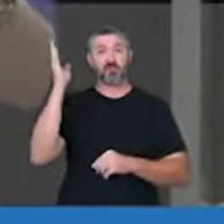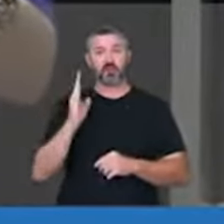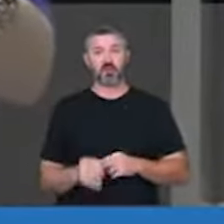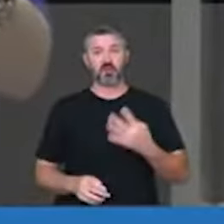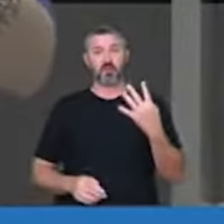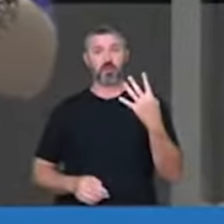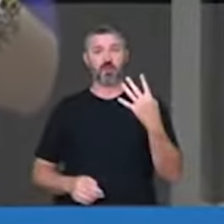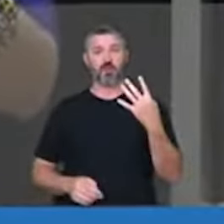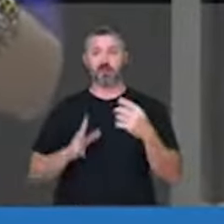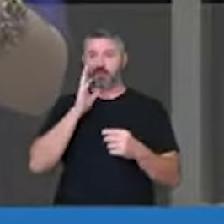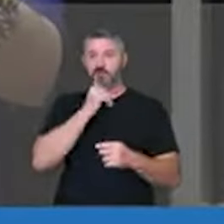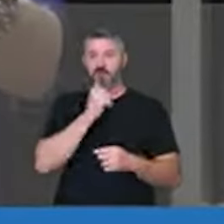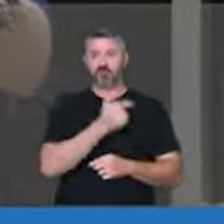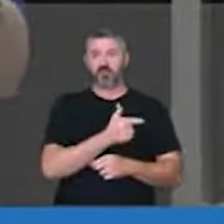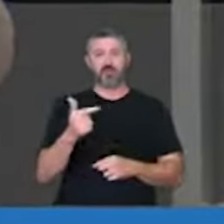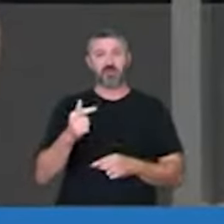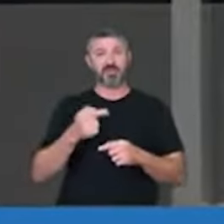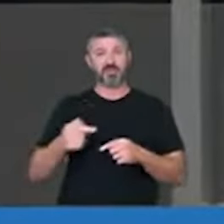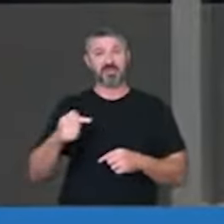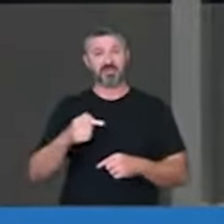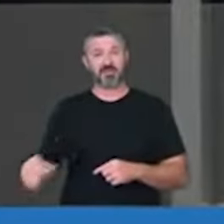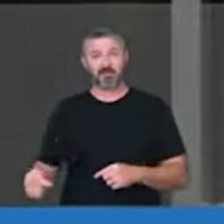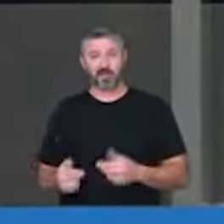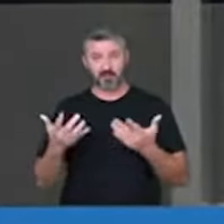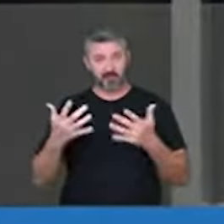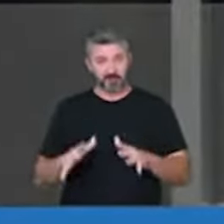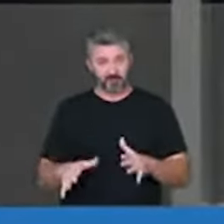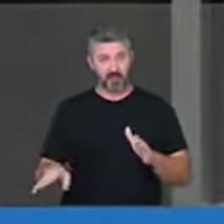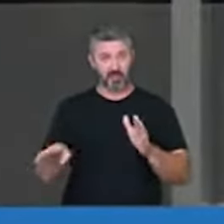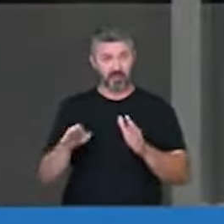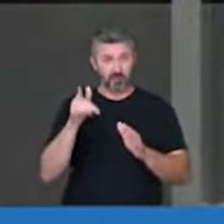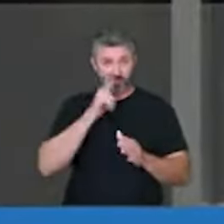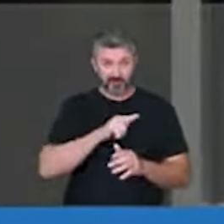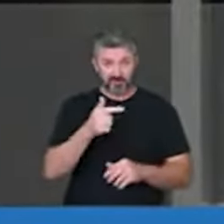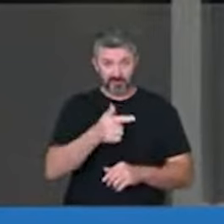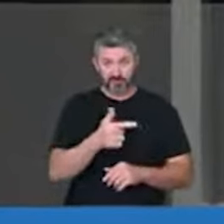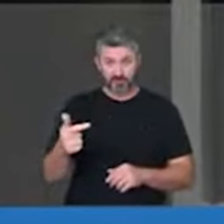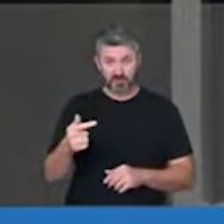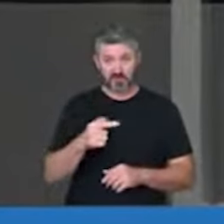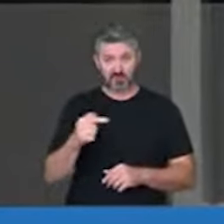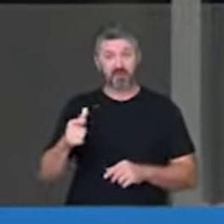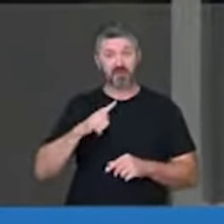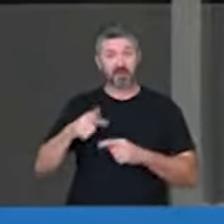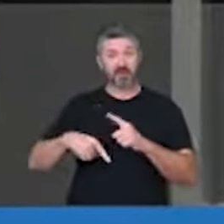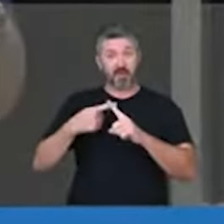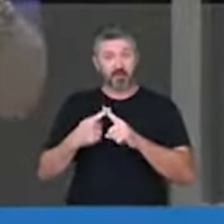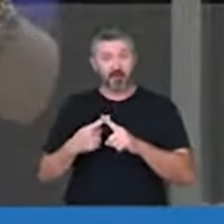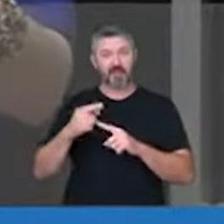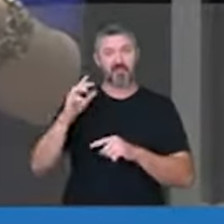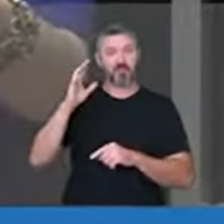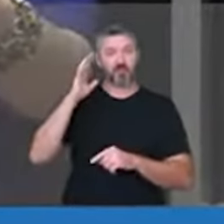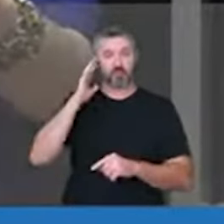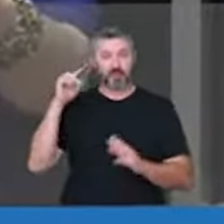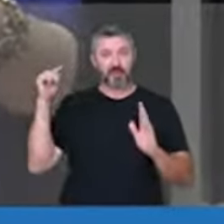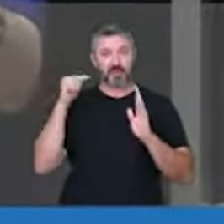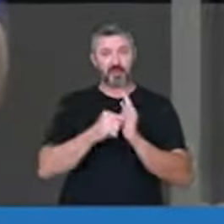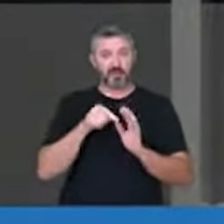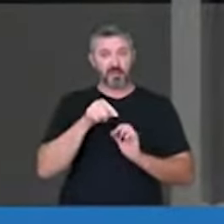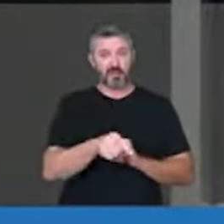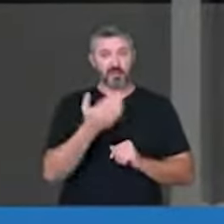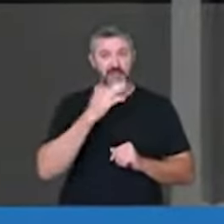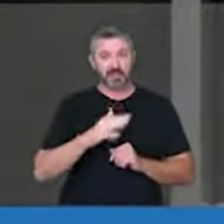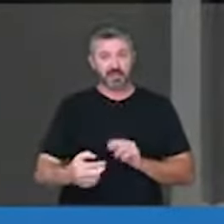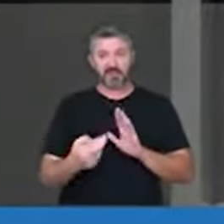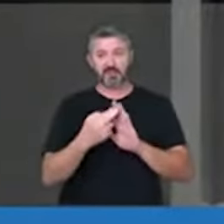demora 22 semanas. Não querem que chegue em 22 semanas? Dê mais mecanismos de escuta para essas crianças, garanta